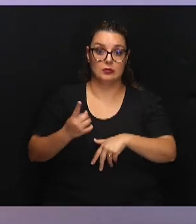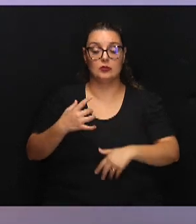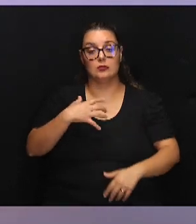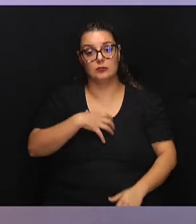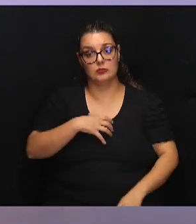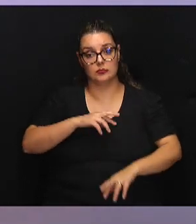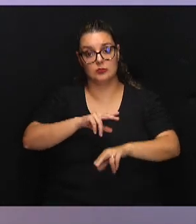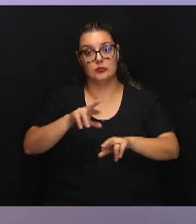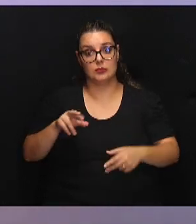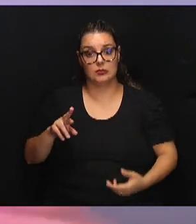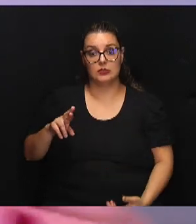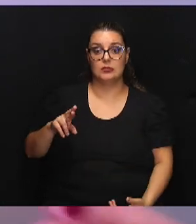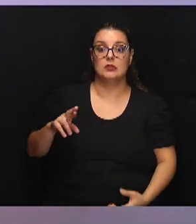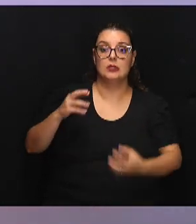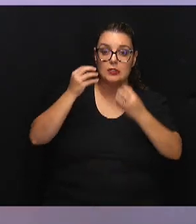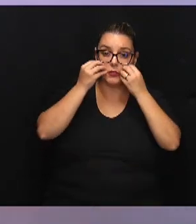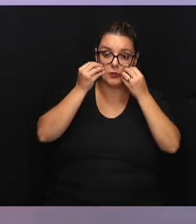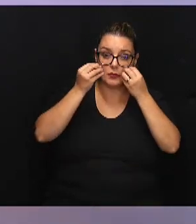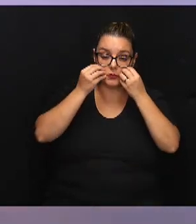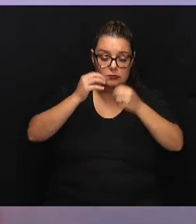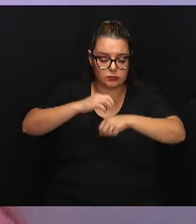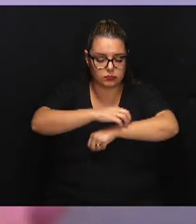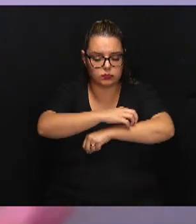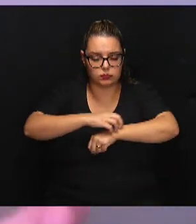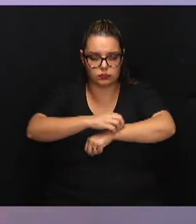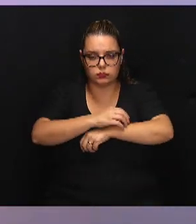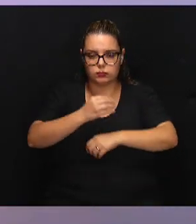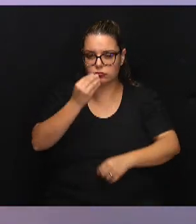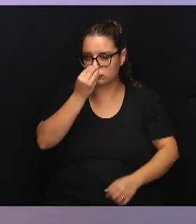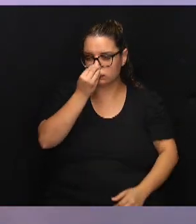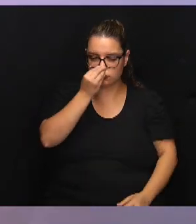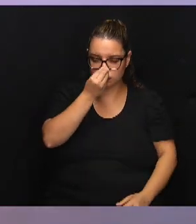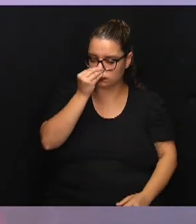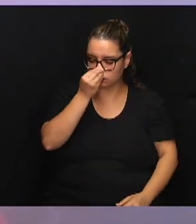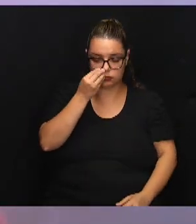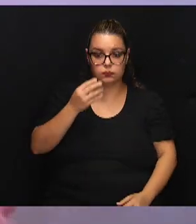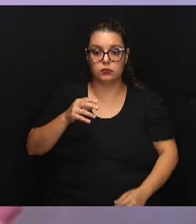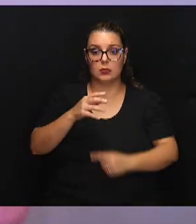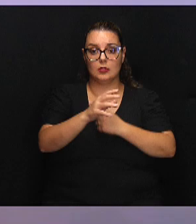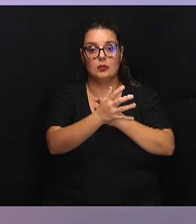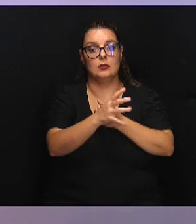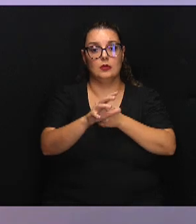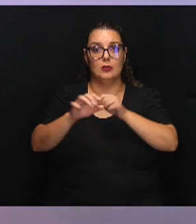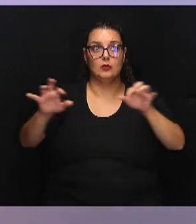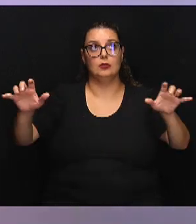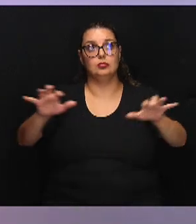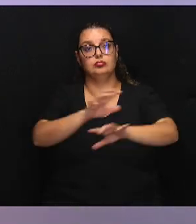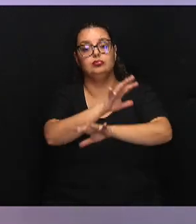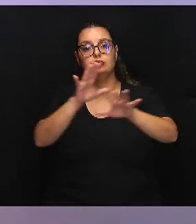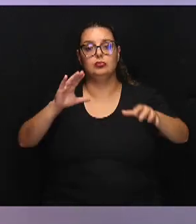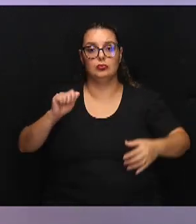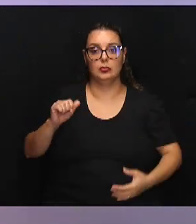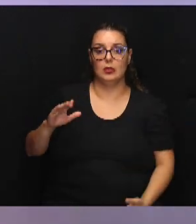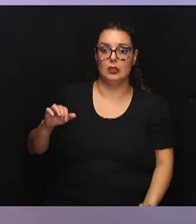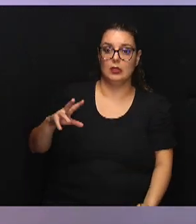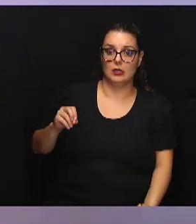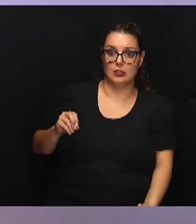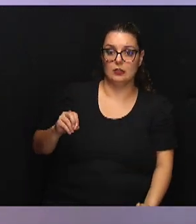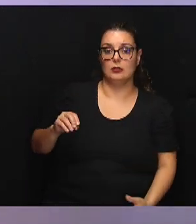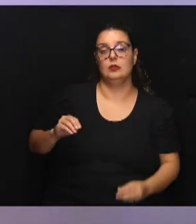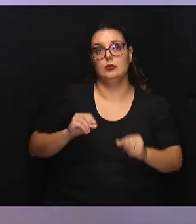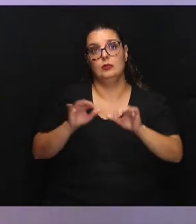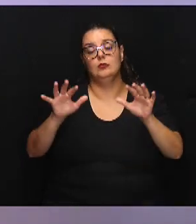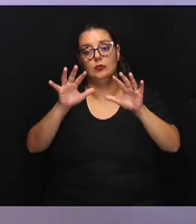sintomas da rinite alérgica, aí, pelo ventilador espalhar o ácaro, poeira e o